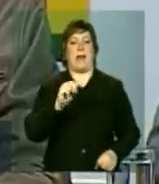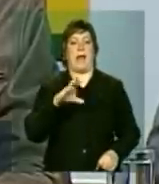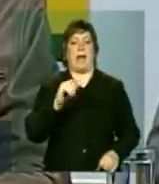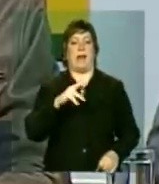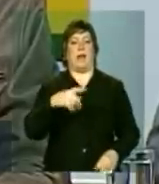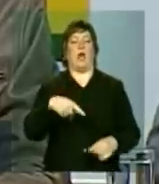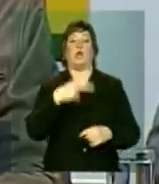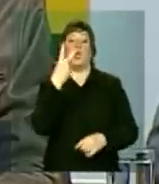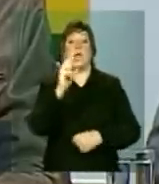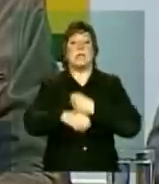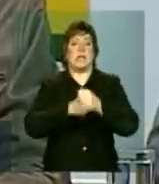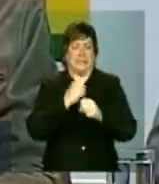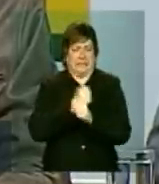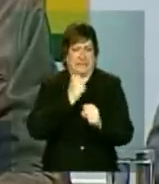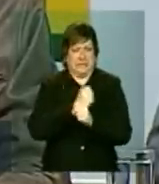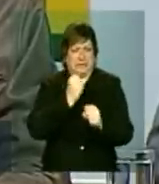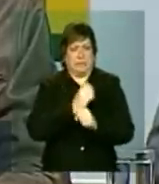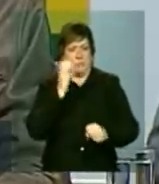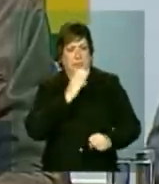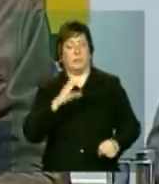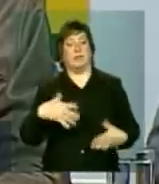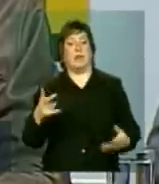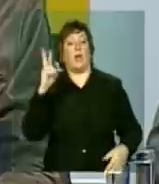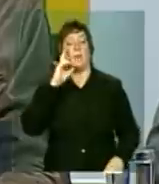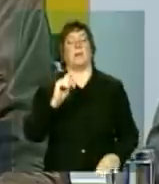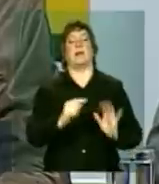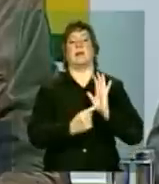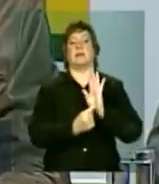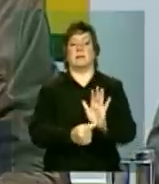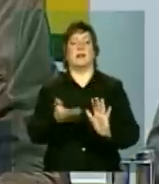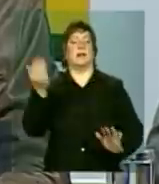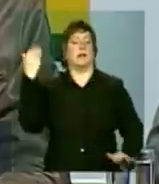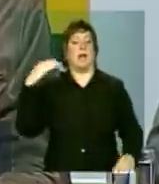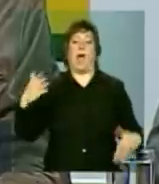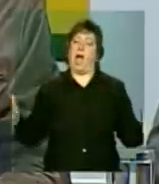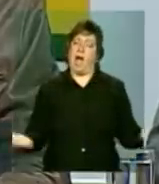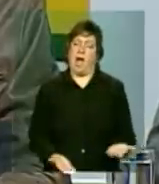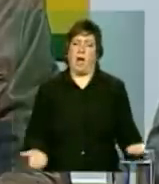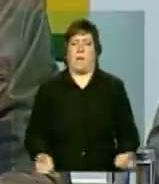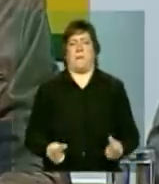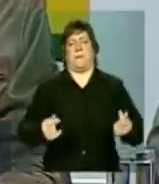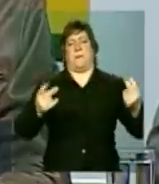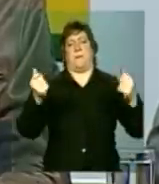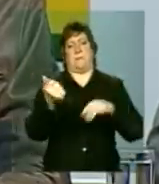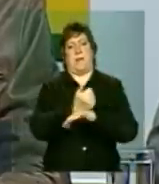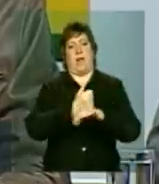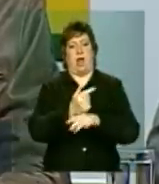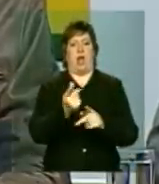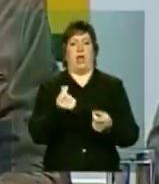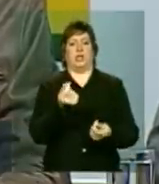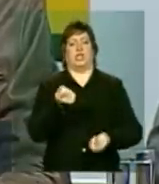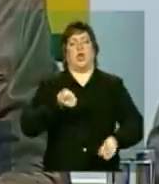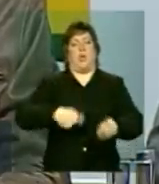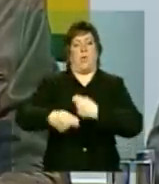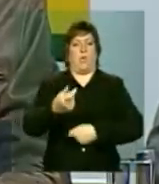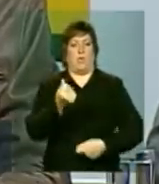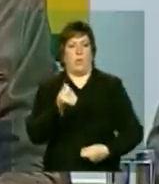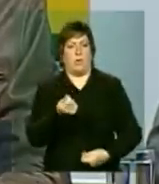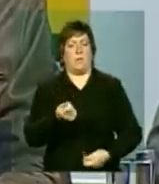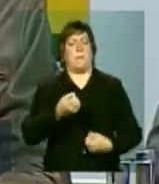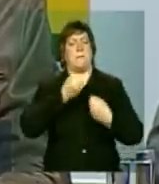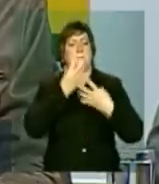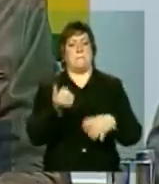e deu um exemplo da sua capacidade na época e hoje em muito melhores condições com uma economia muito mais